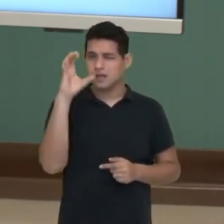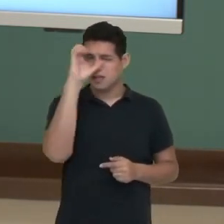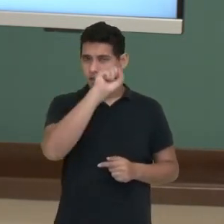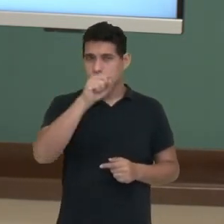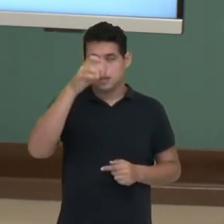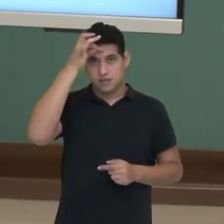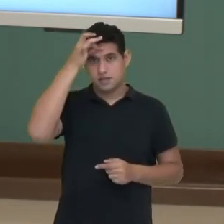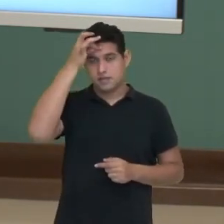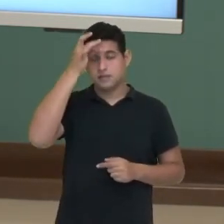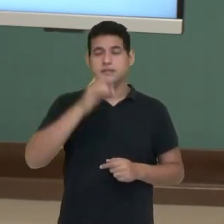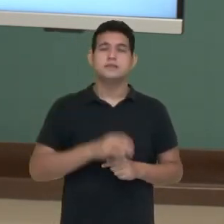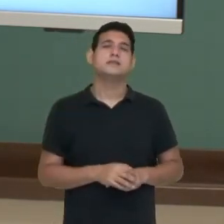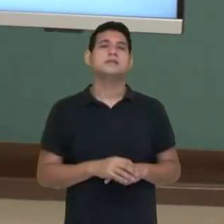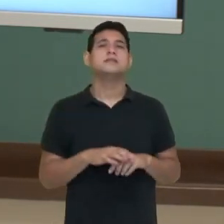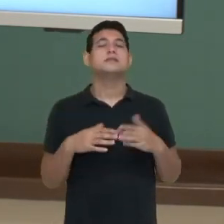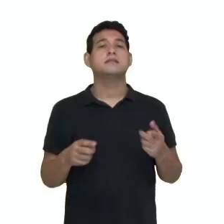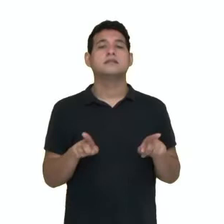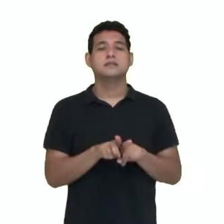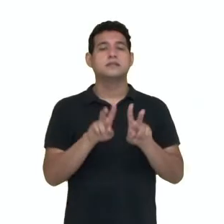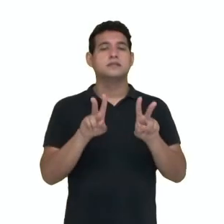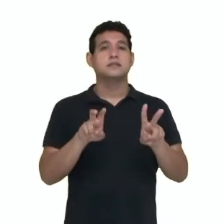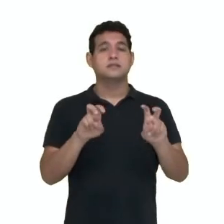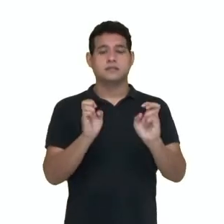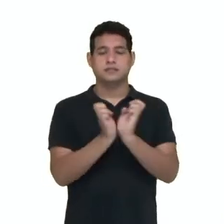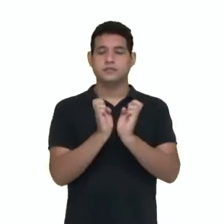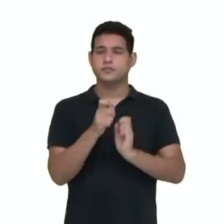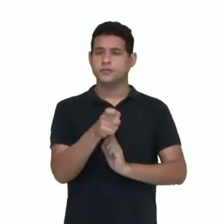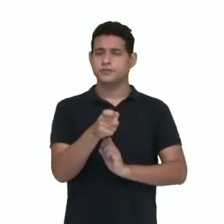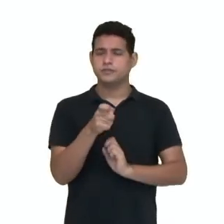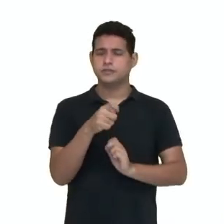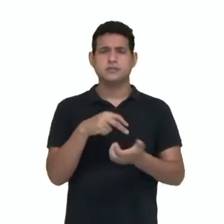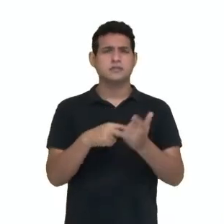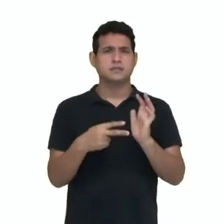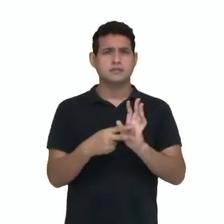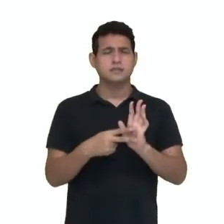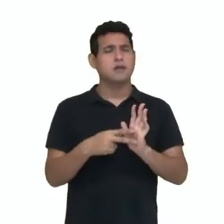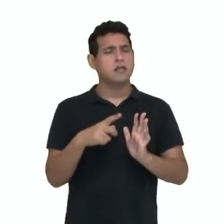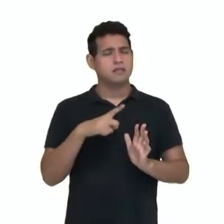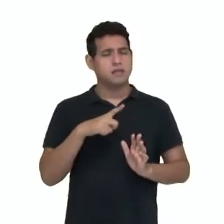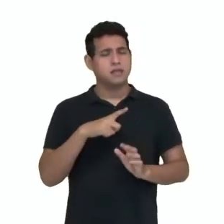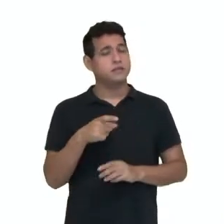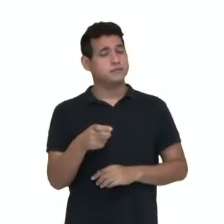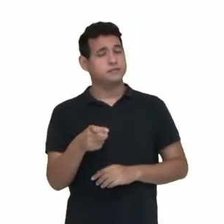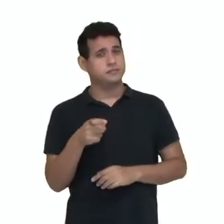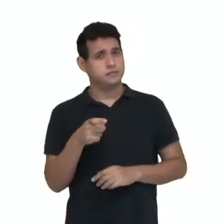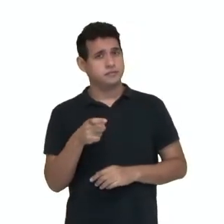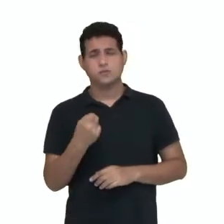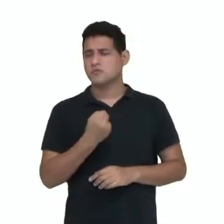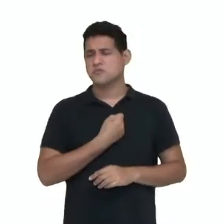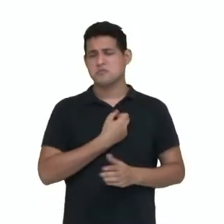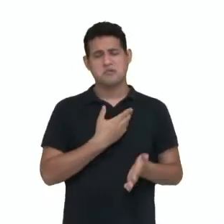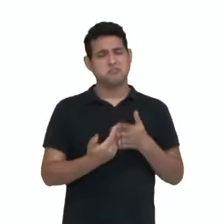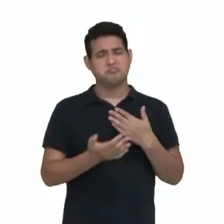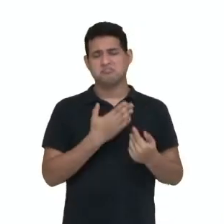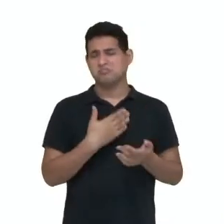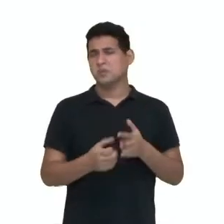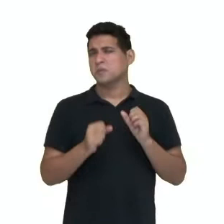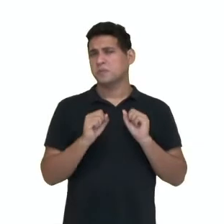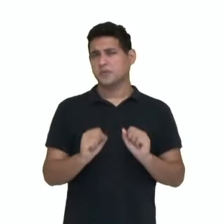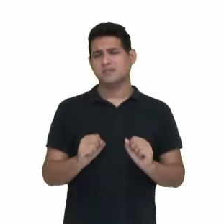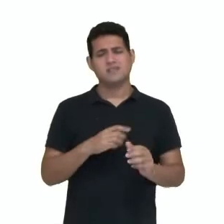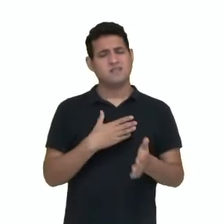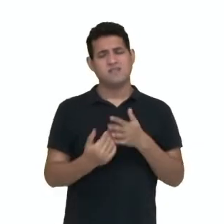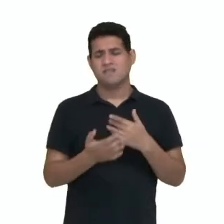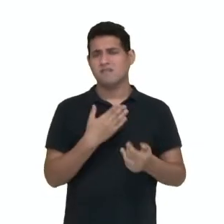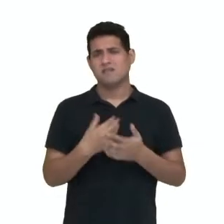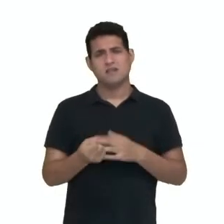aí. O ponto sobre o eixo X tem coordenadas X, um número qualquer, né? Pode ser qualquer